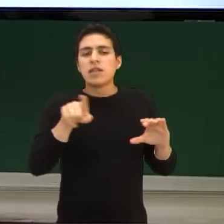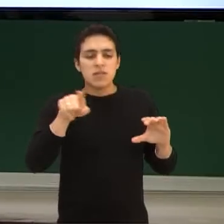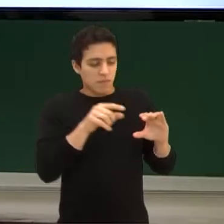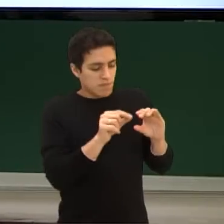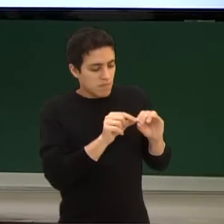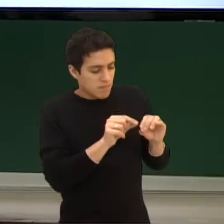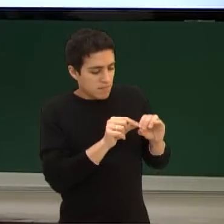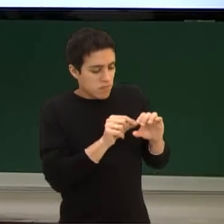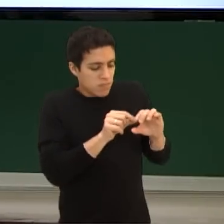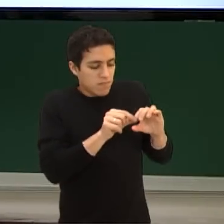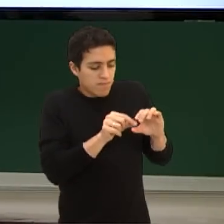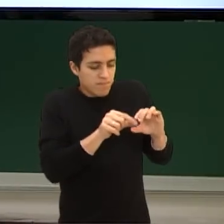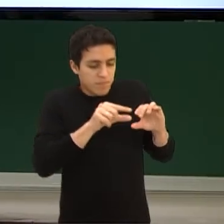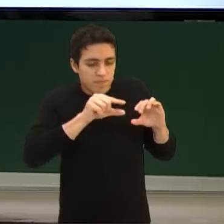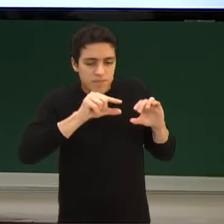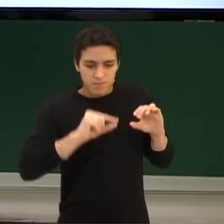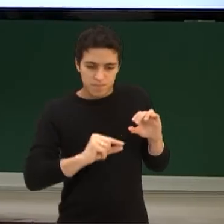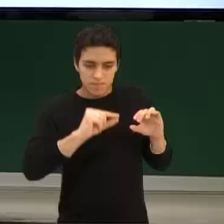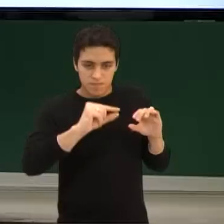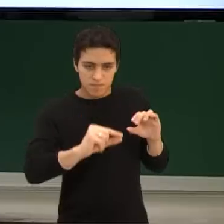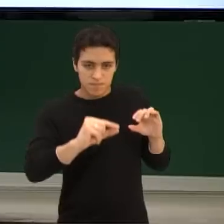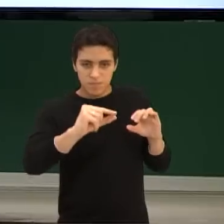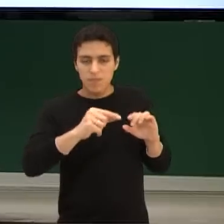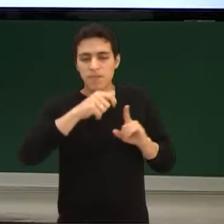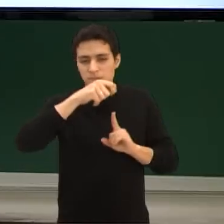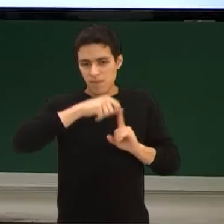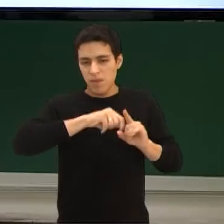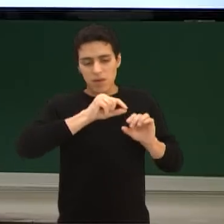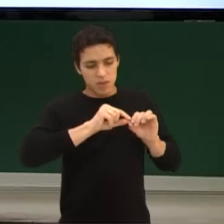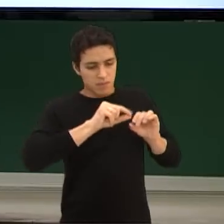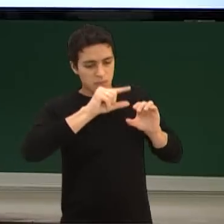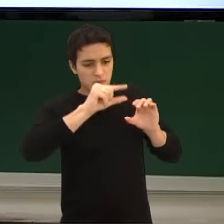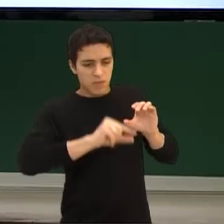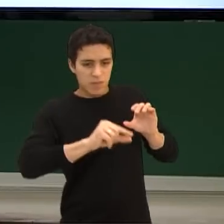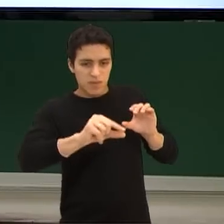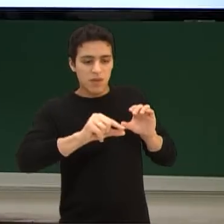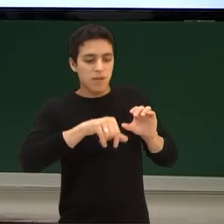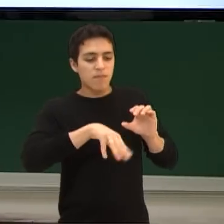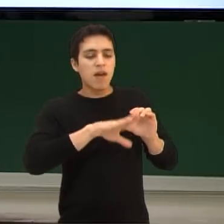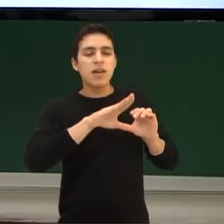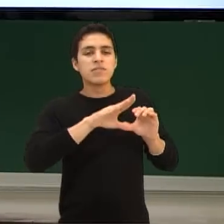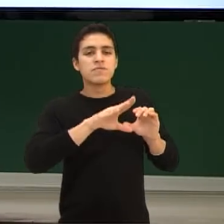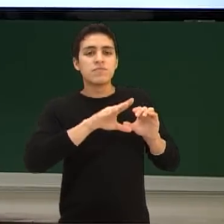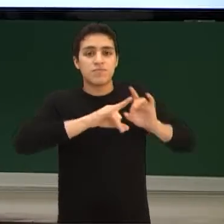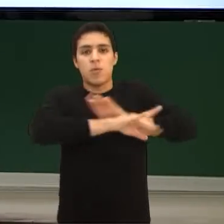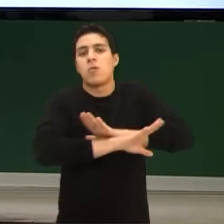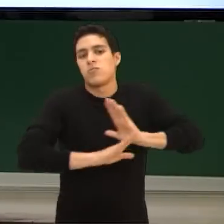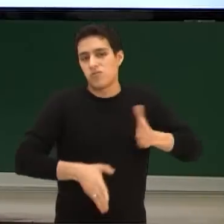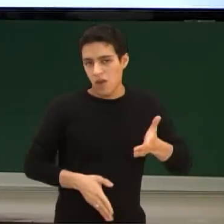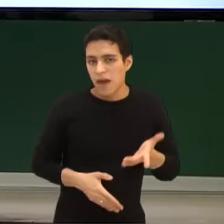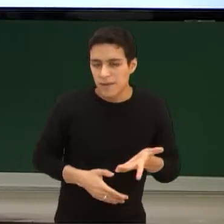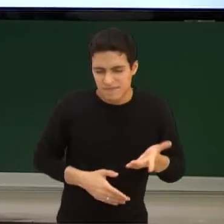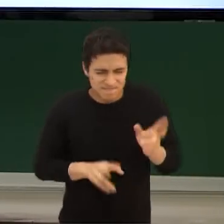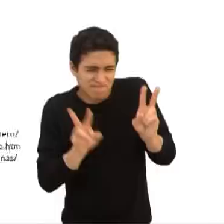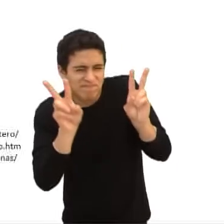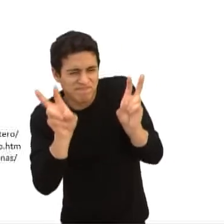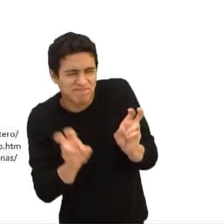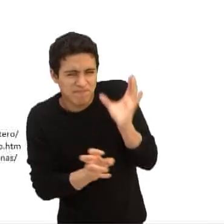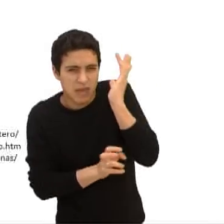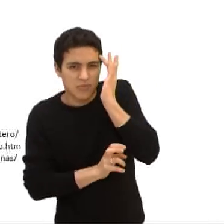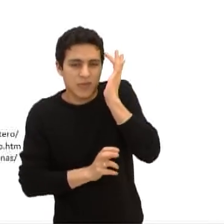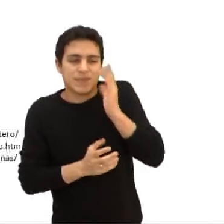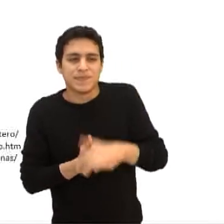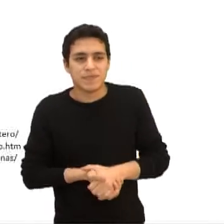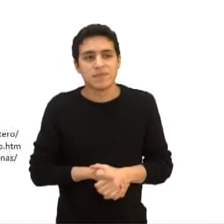acontece, né? A liberação de um ovócito mensalmente, aquele que amadureceu. Então, é lá nos ovários.